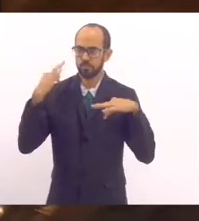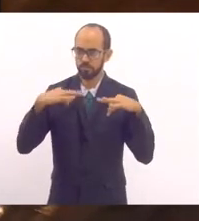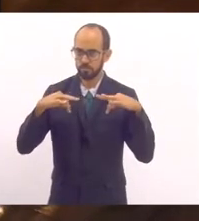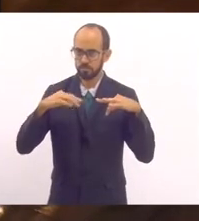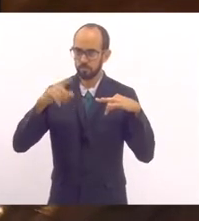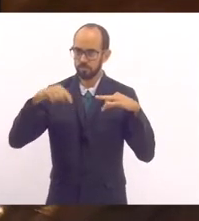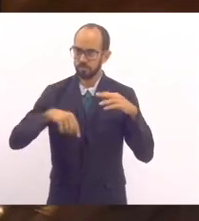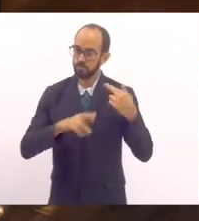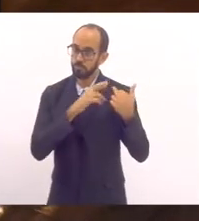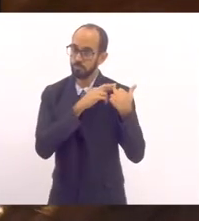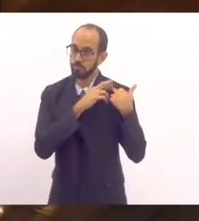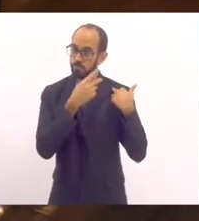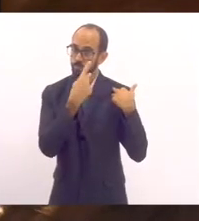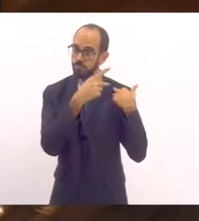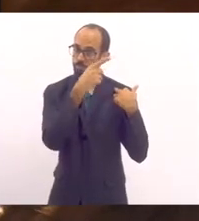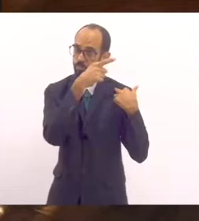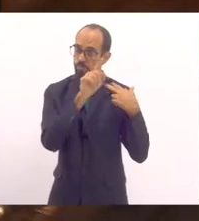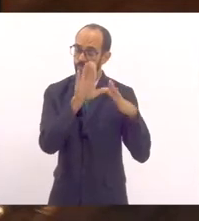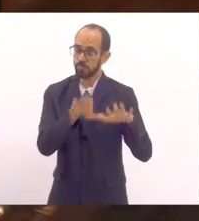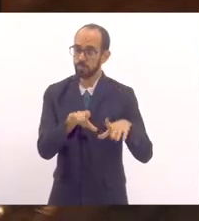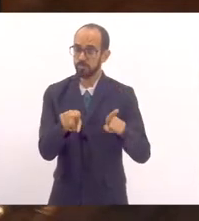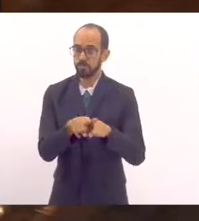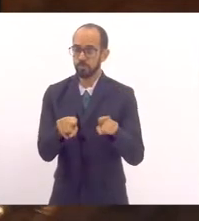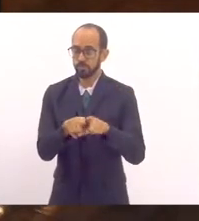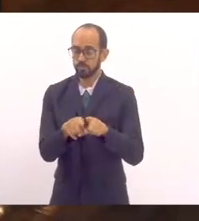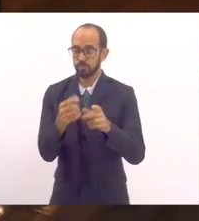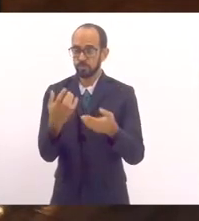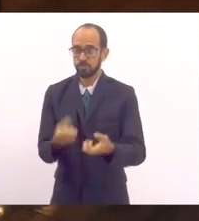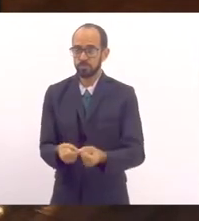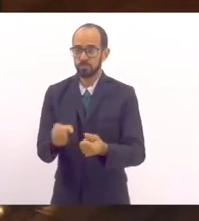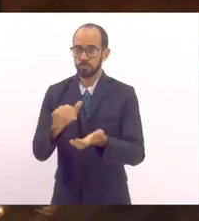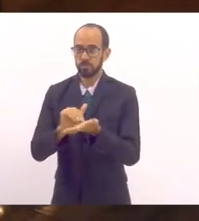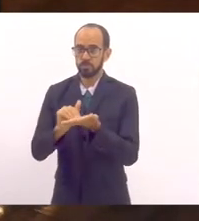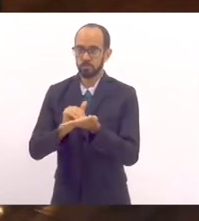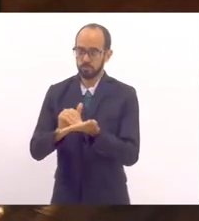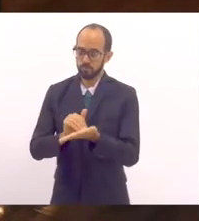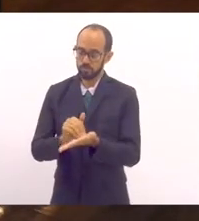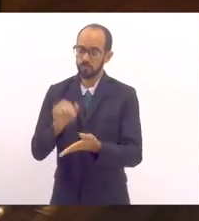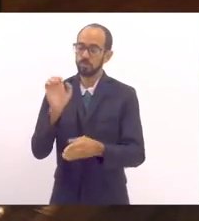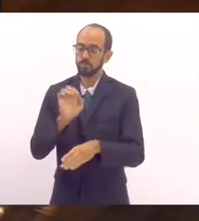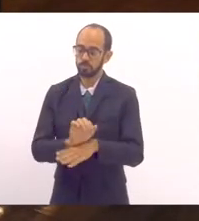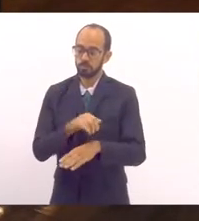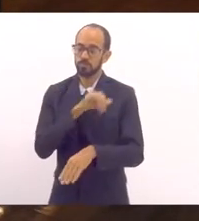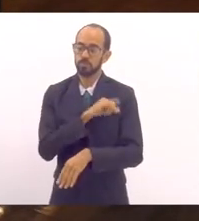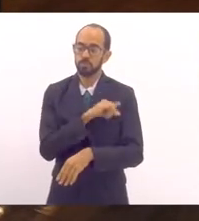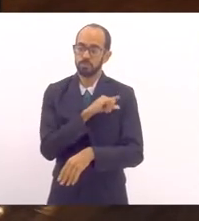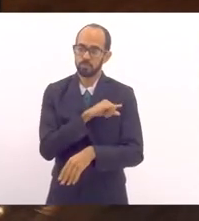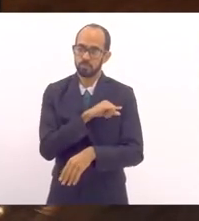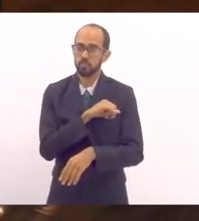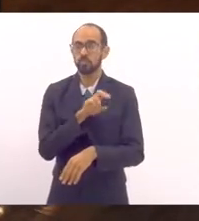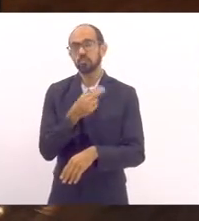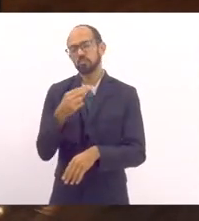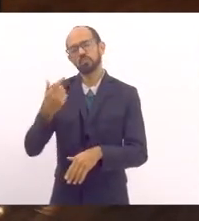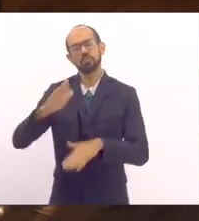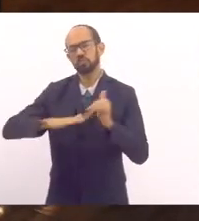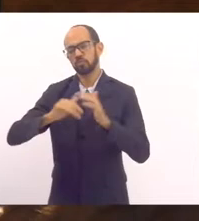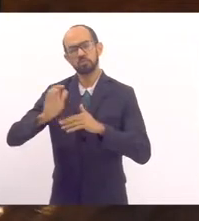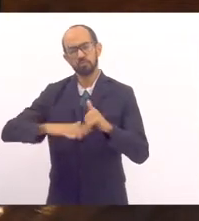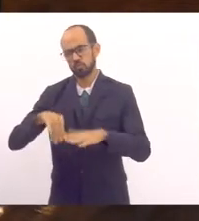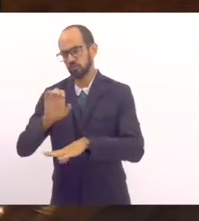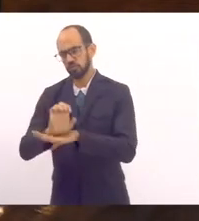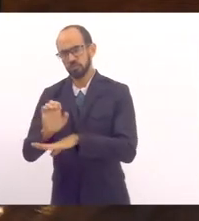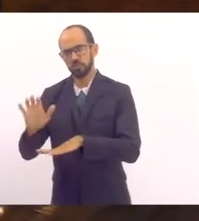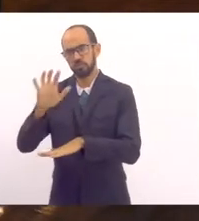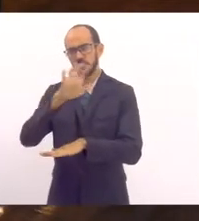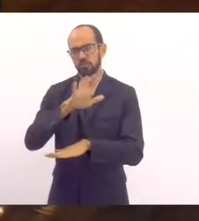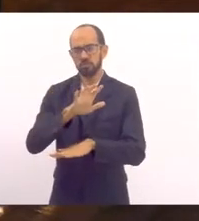claro, com a anuência da Secretaria de Estado, de qualquer estado da federação, não é só do Rio de Janeiro, não. E o parágrafo único. A